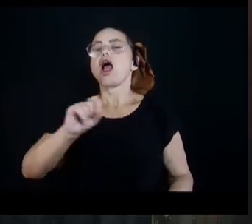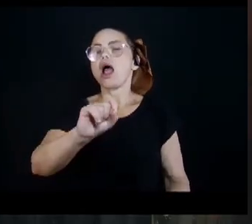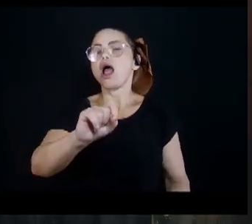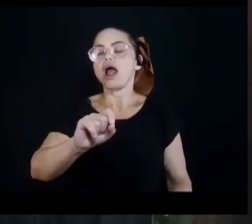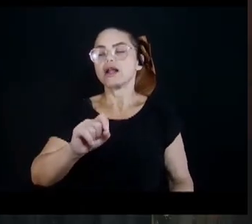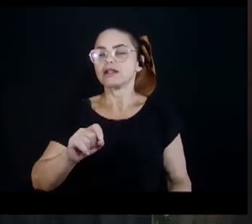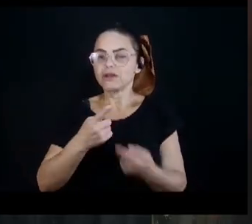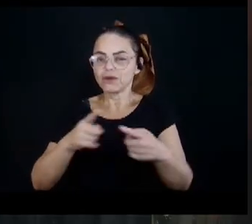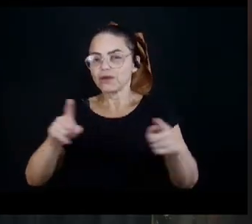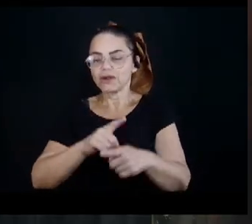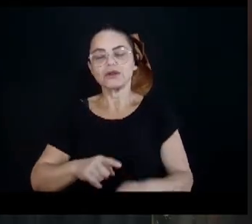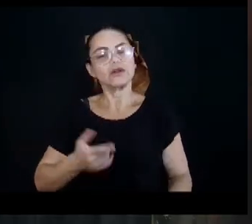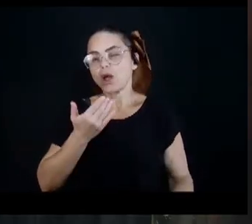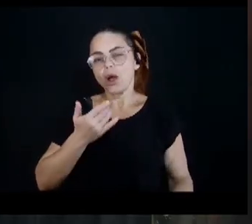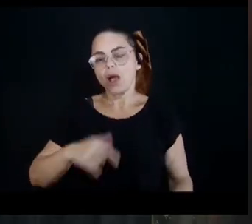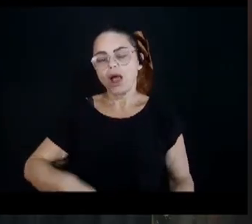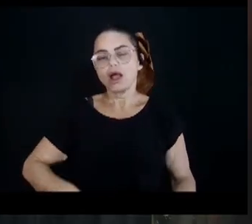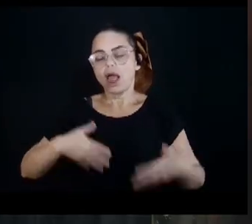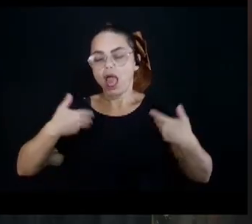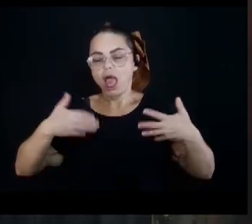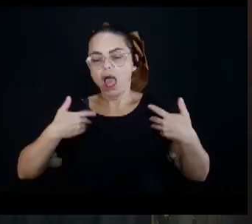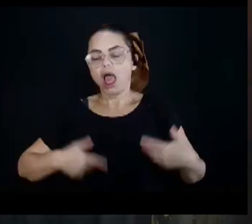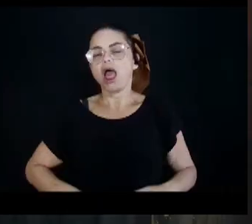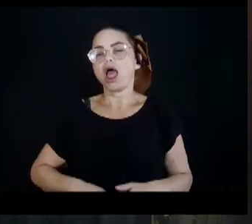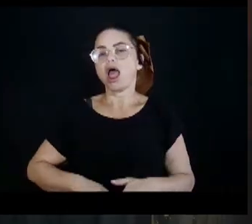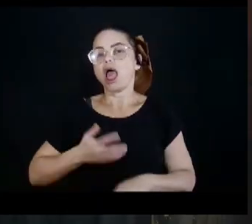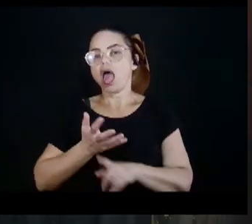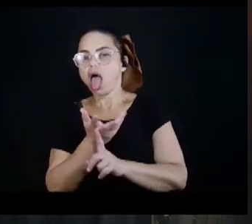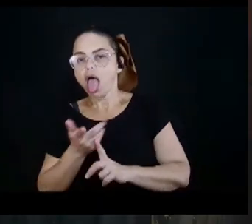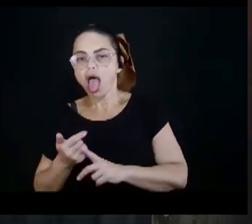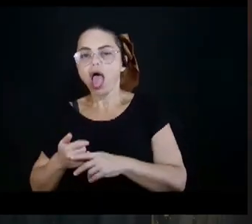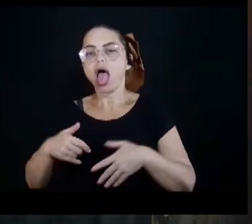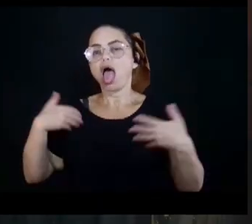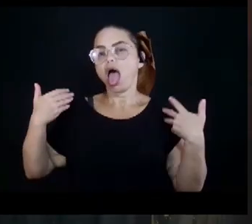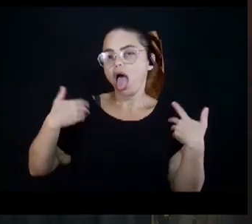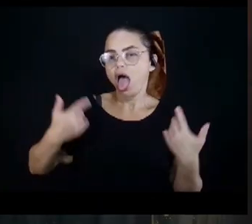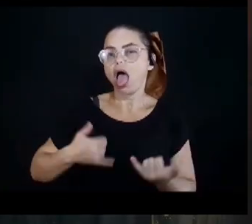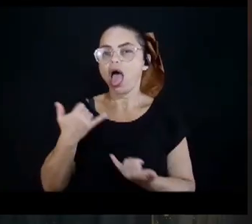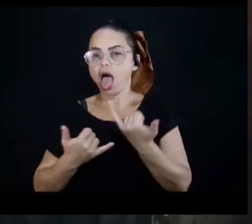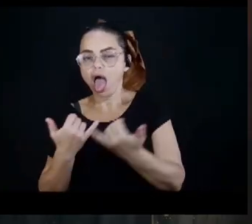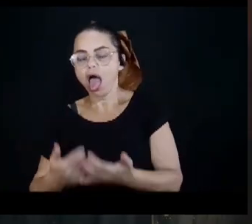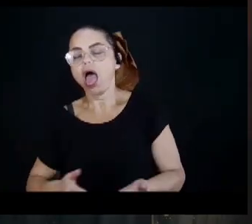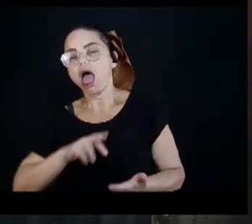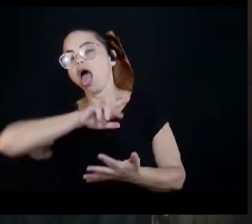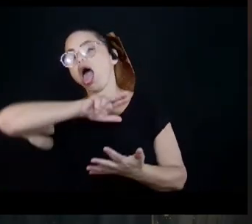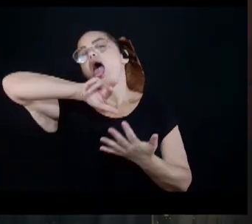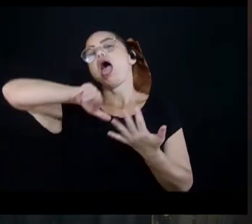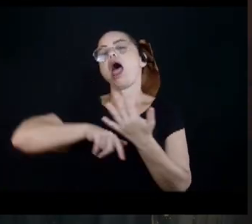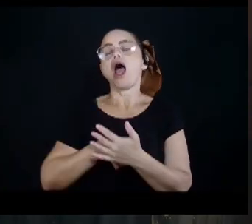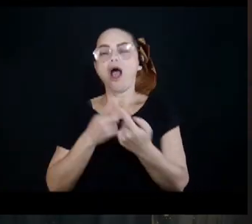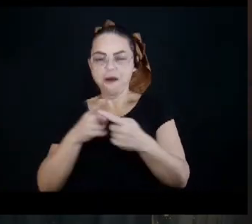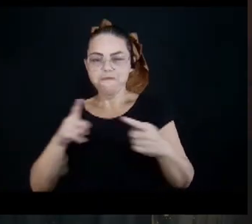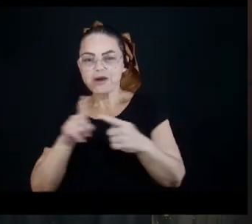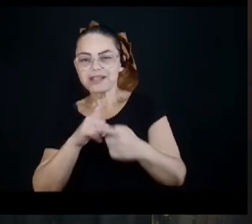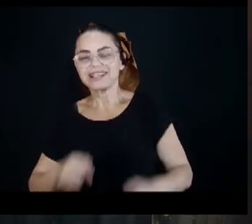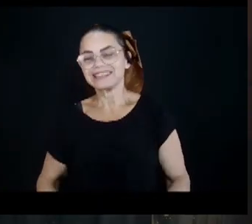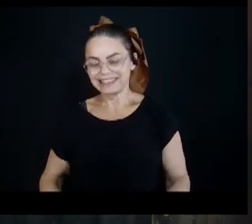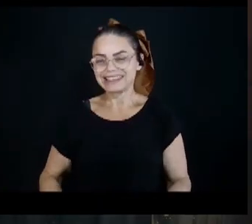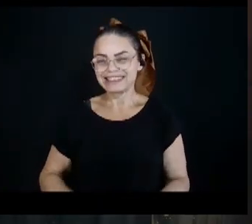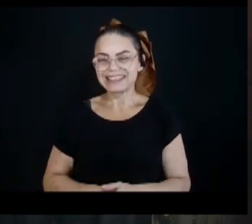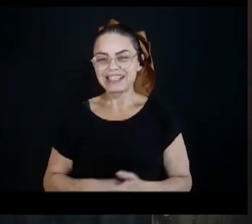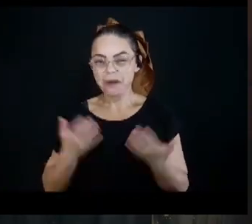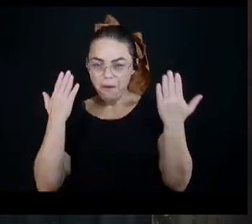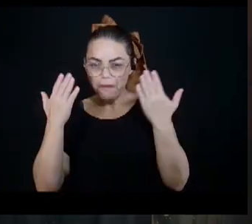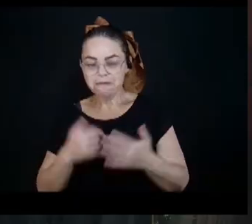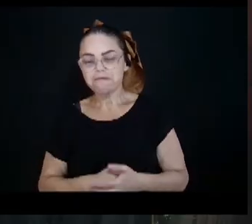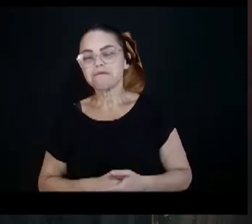gente quer alegria, diversão e arte, e por aí vai, né? Citando os grandes musicistas aí, trazendo mais assim para o